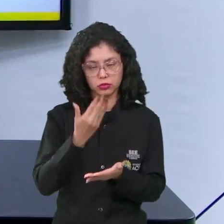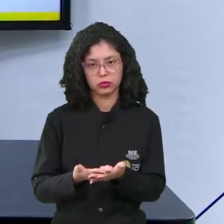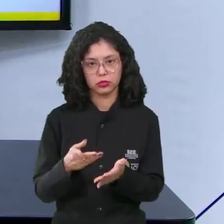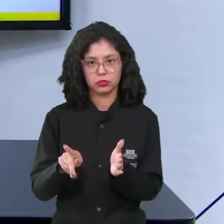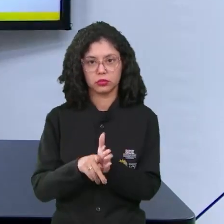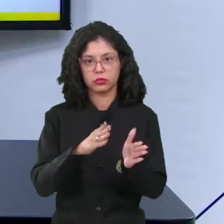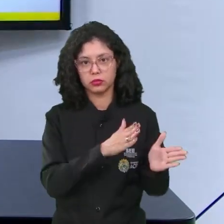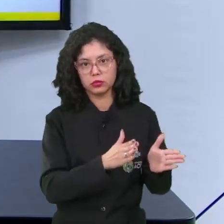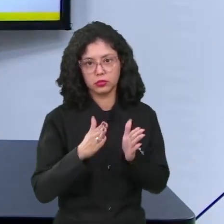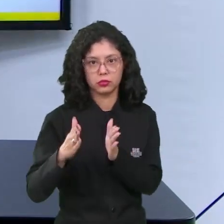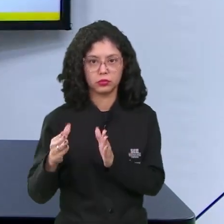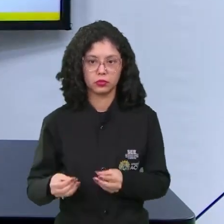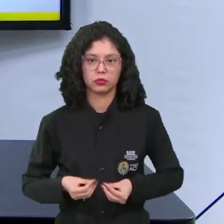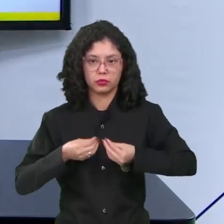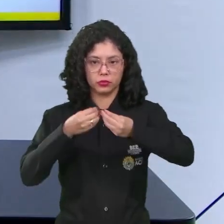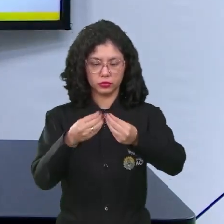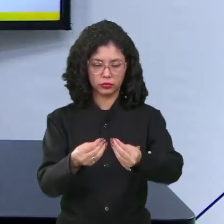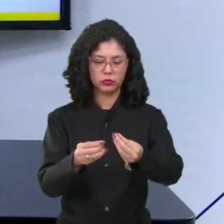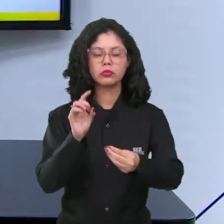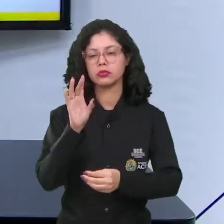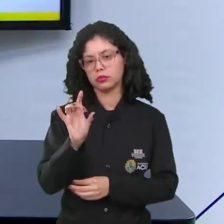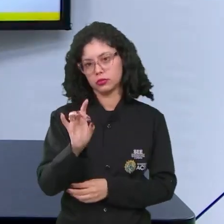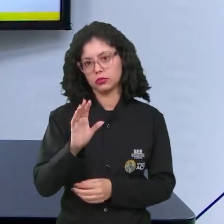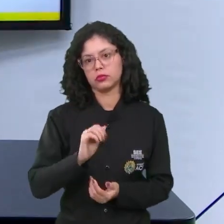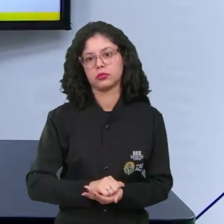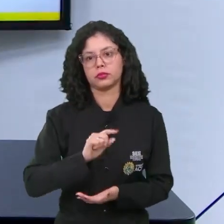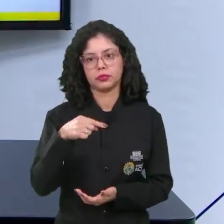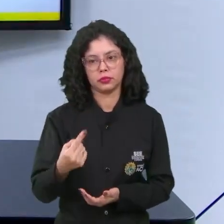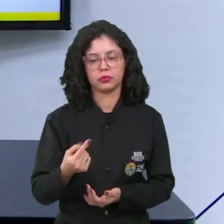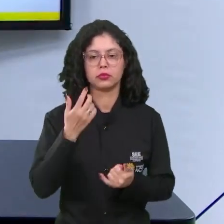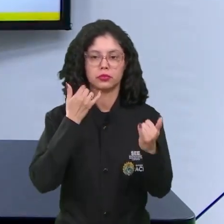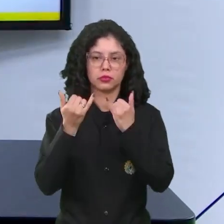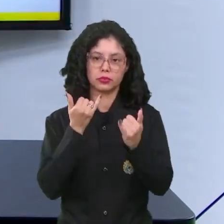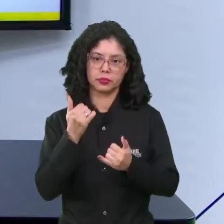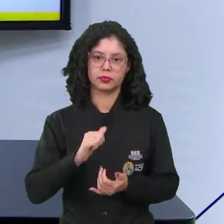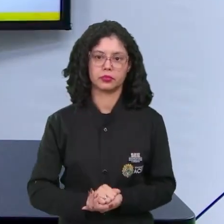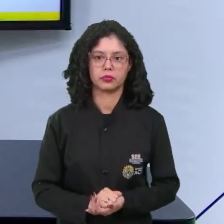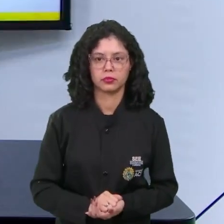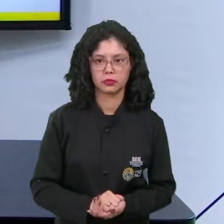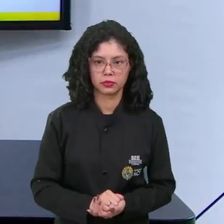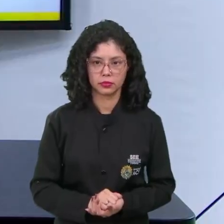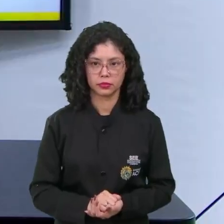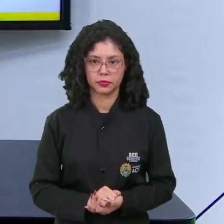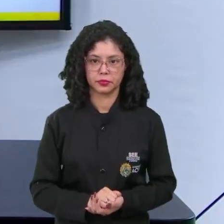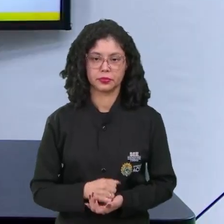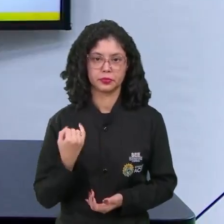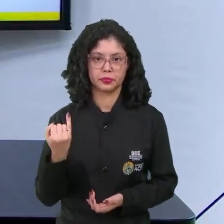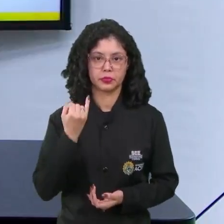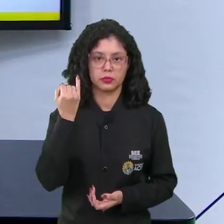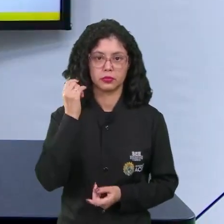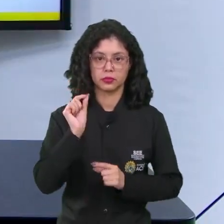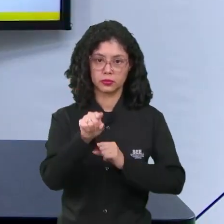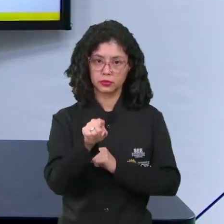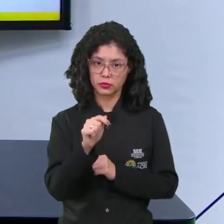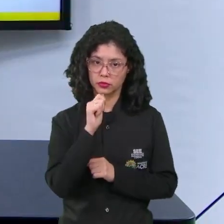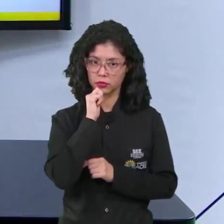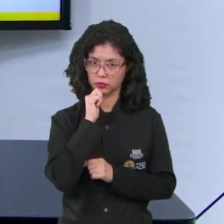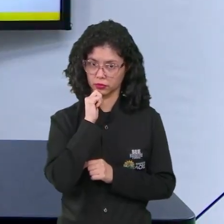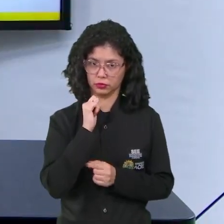e ele passa a te entregar apenas aquelas informações, tá certo? Então, é importante que